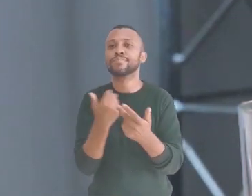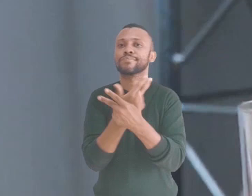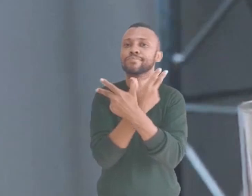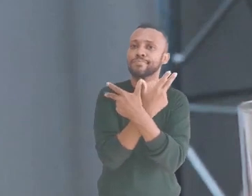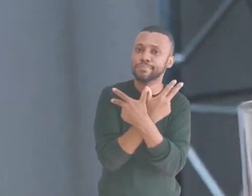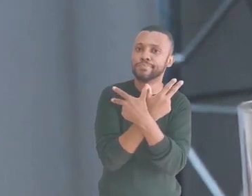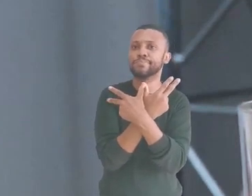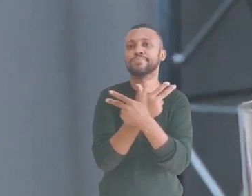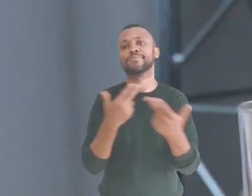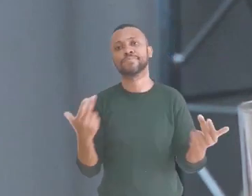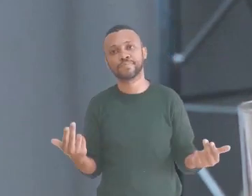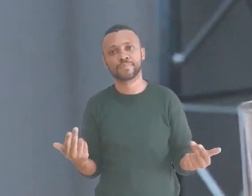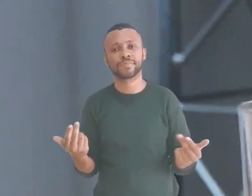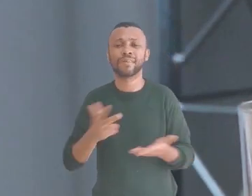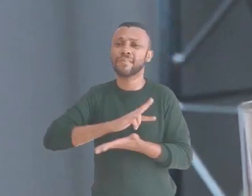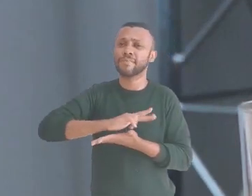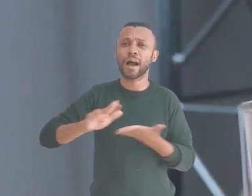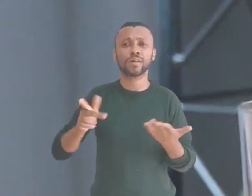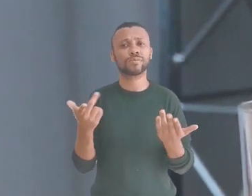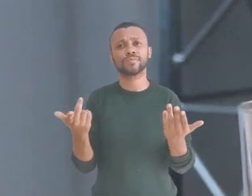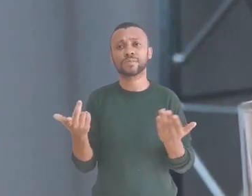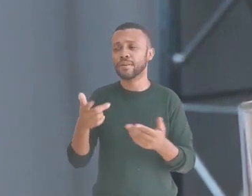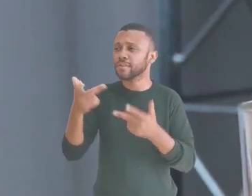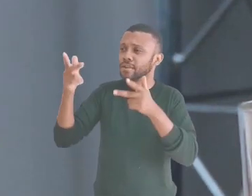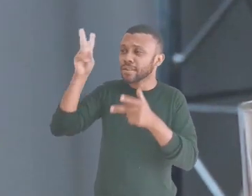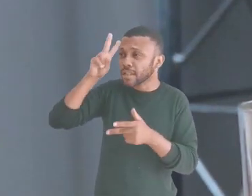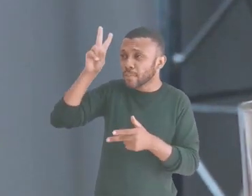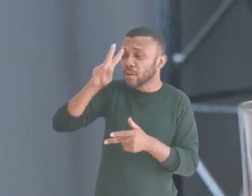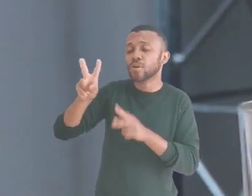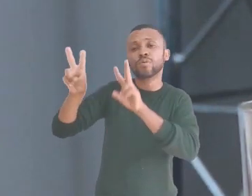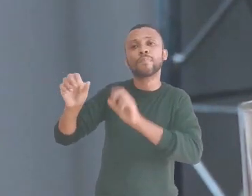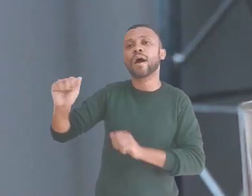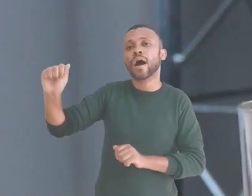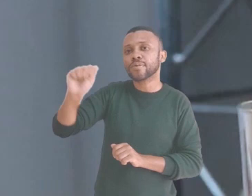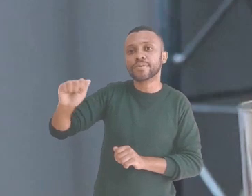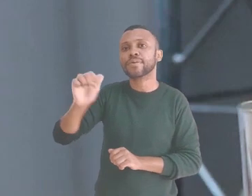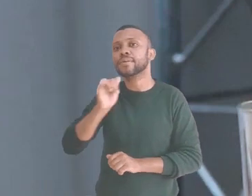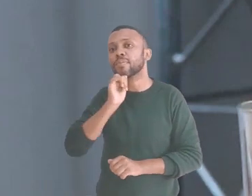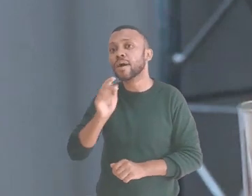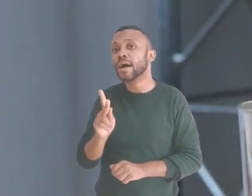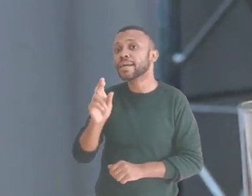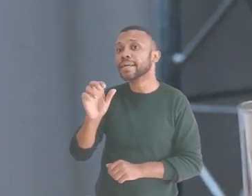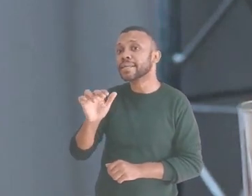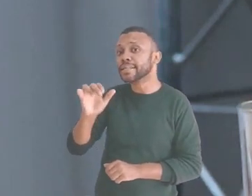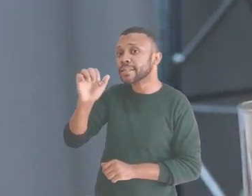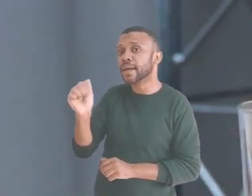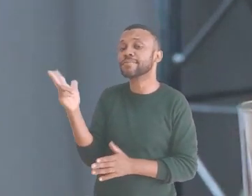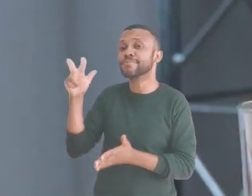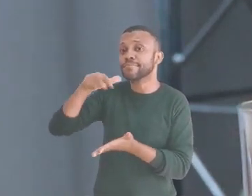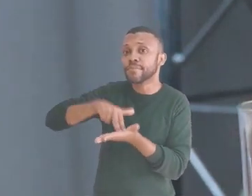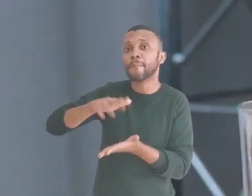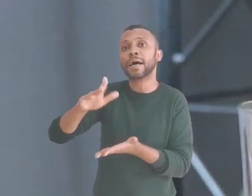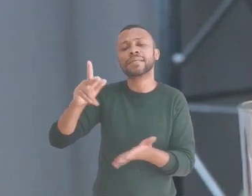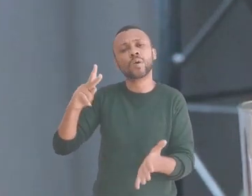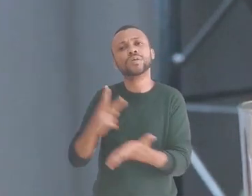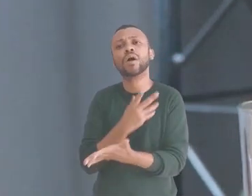mês. Sim. Entendeu? Você falou novamente da Anabra, lembrei. A Kênia seria uma pessoa que iria vir aqui nesse podcast, acabou acontecendo